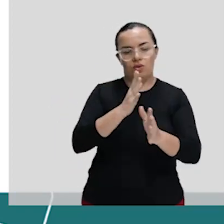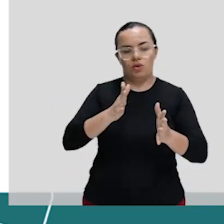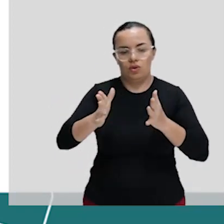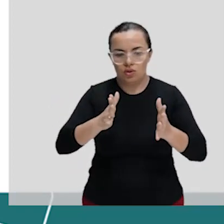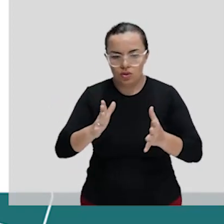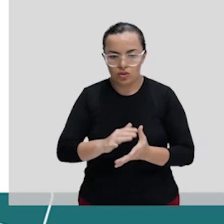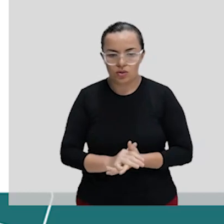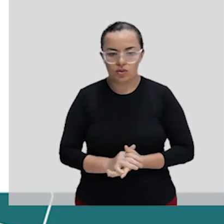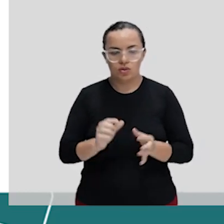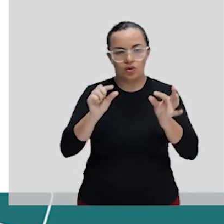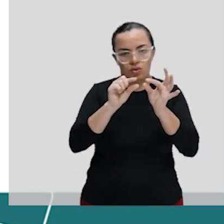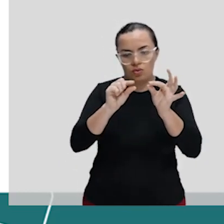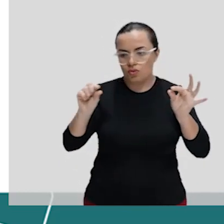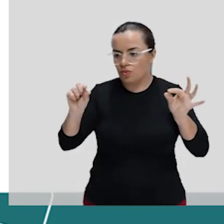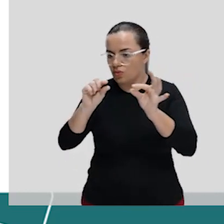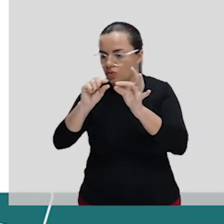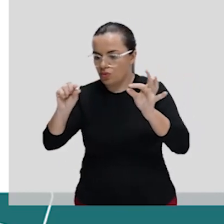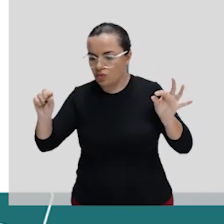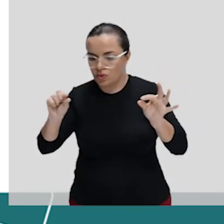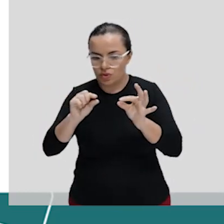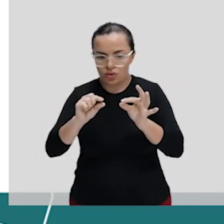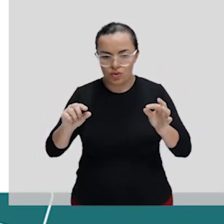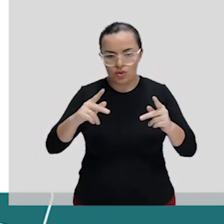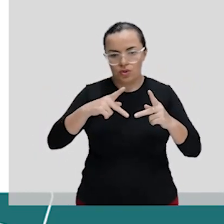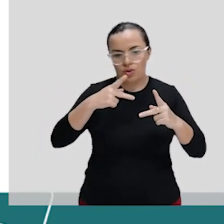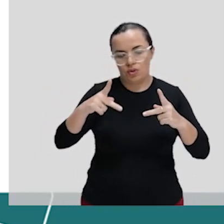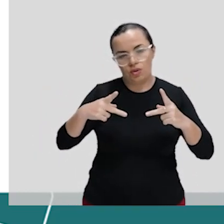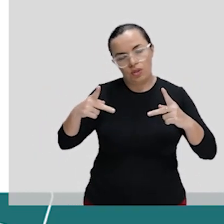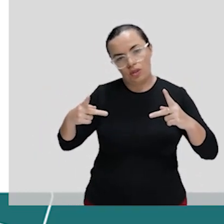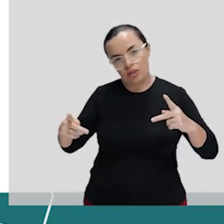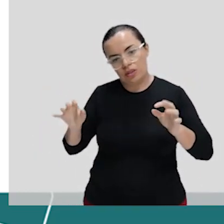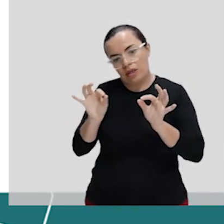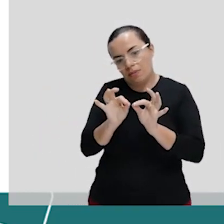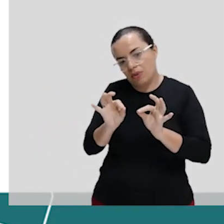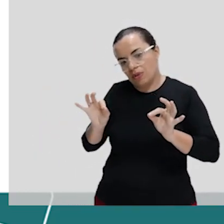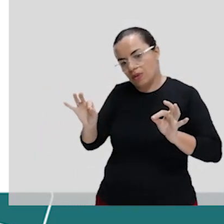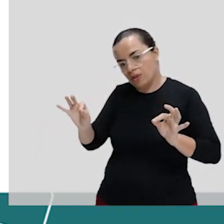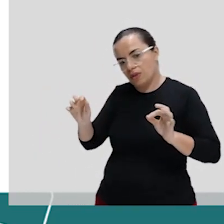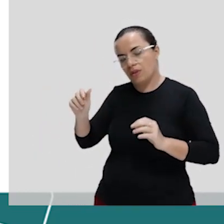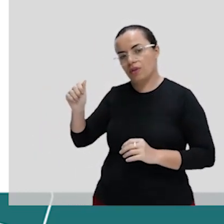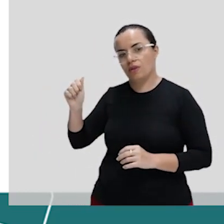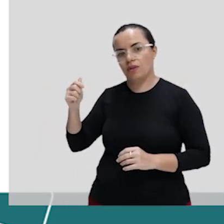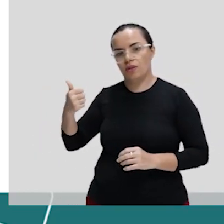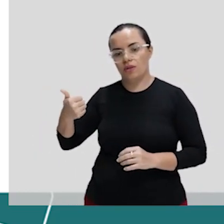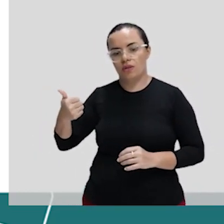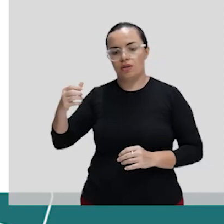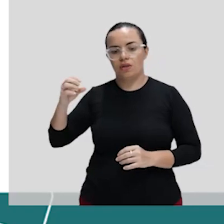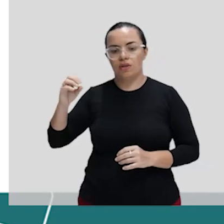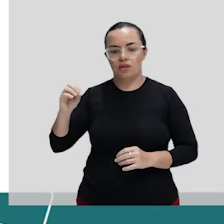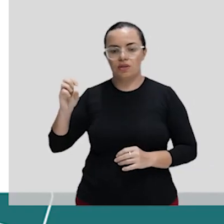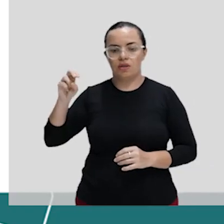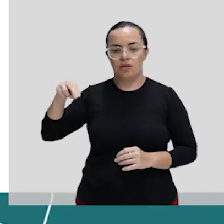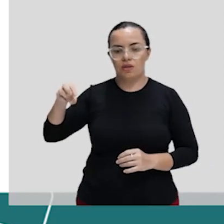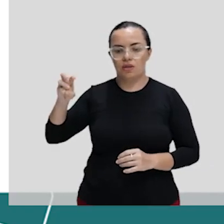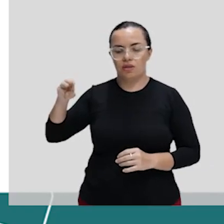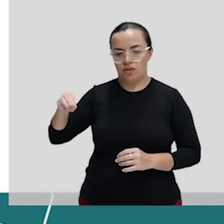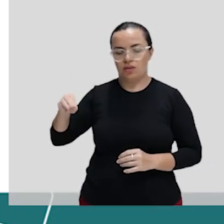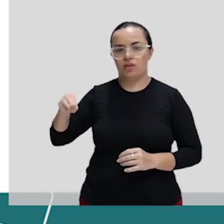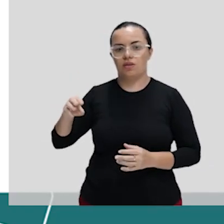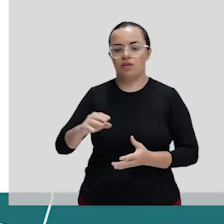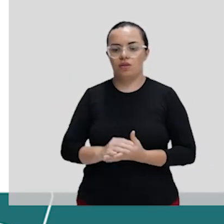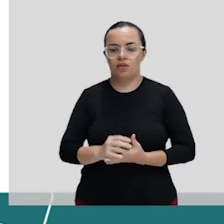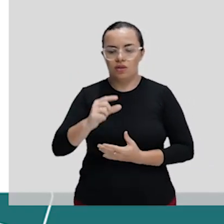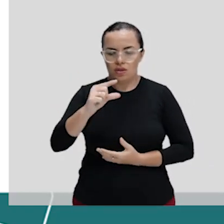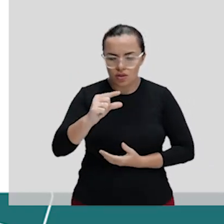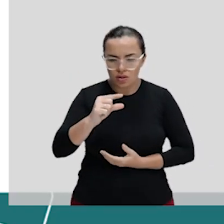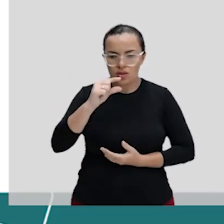10 nanômetros de espessura, tá? É uma espessura intermediária à dos microfilamentos e a dos filamentos de